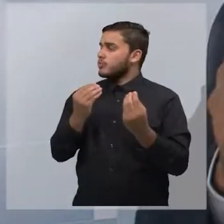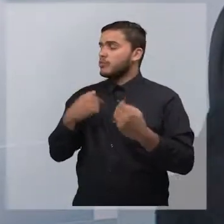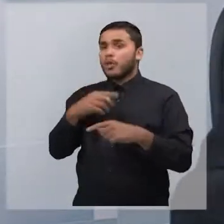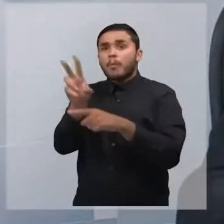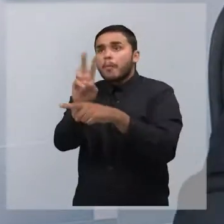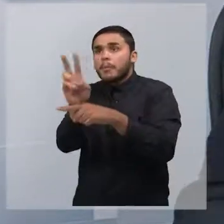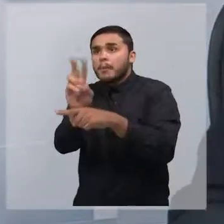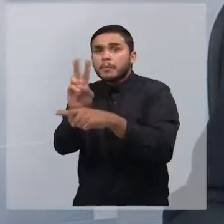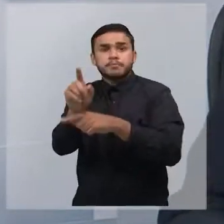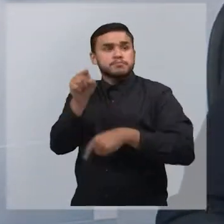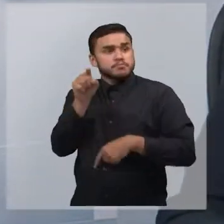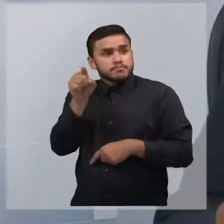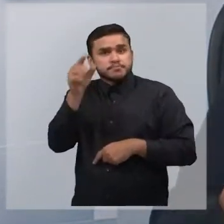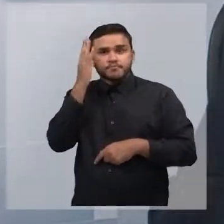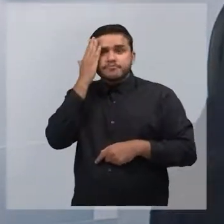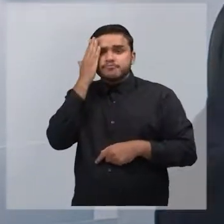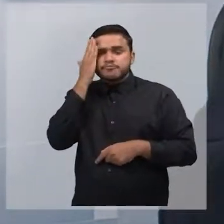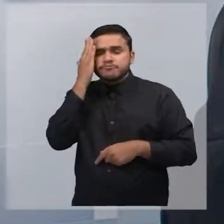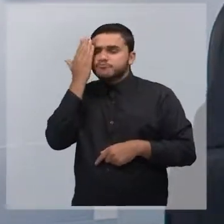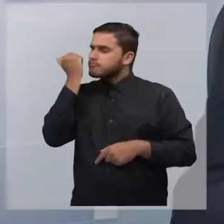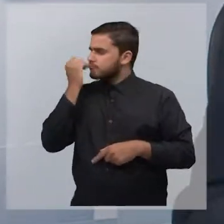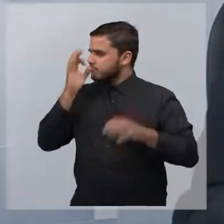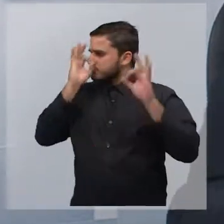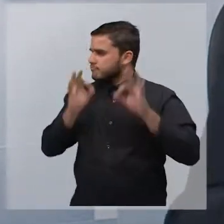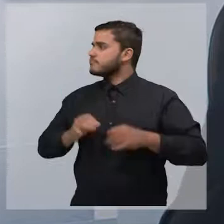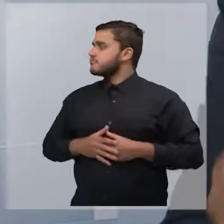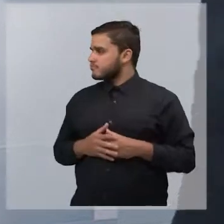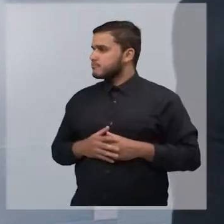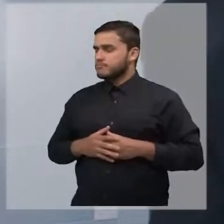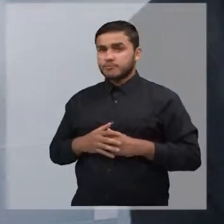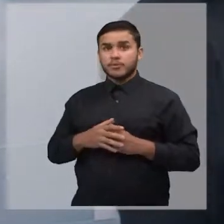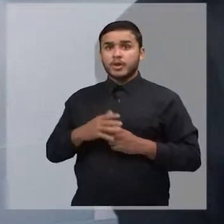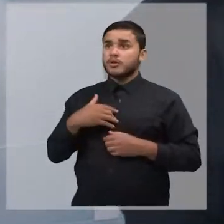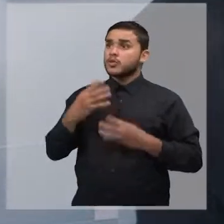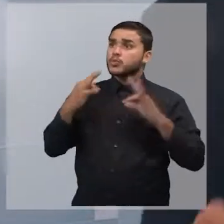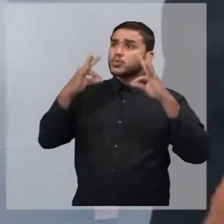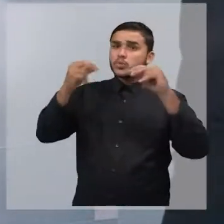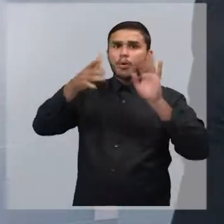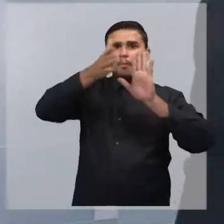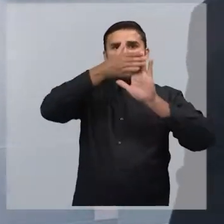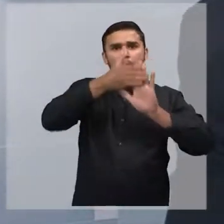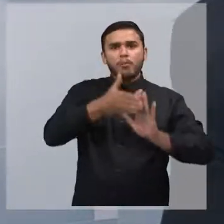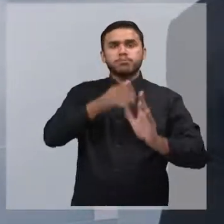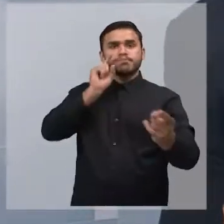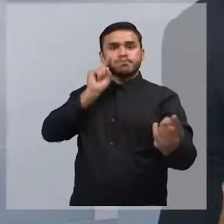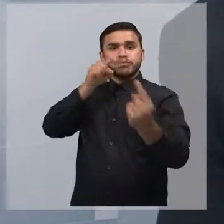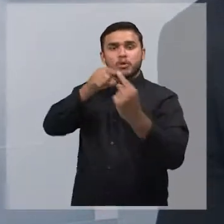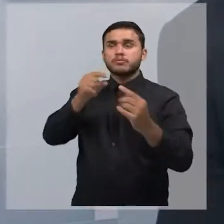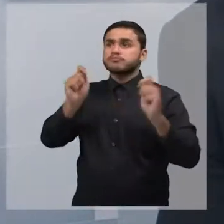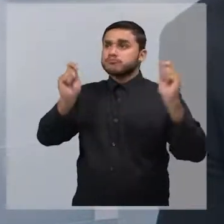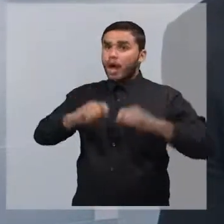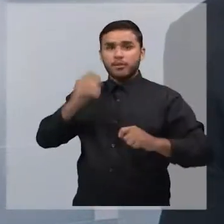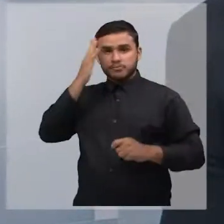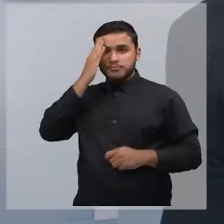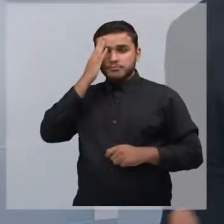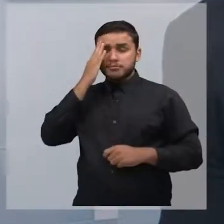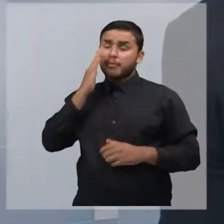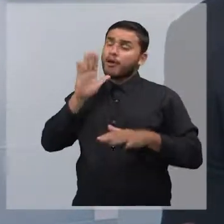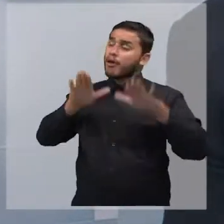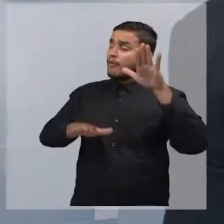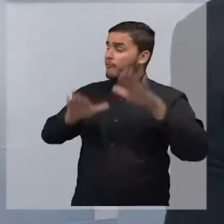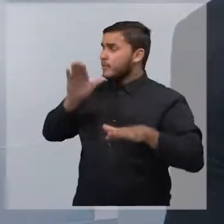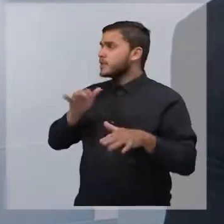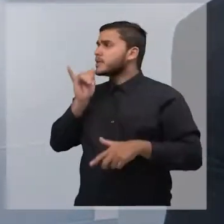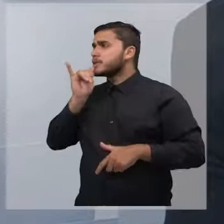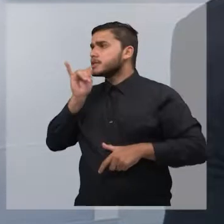gente fiscaliza, quando a gente, inclusive, no melhor sentido do termo, se soma às pautas que a cidade precisa e que, às